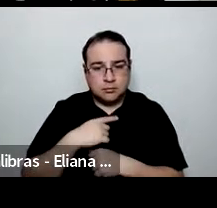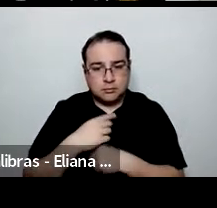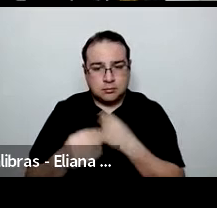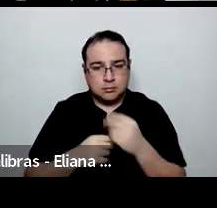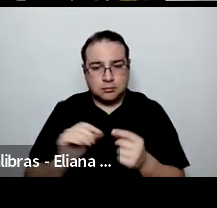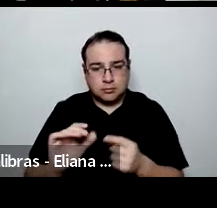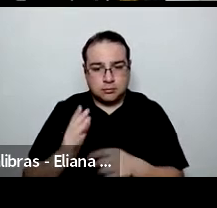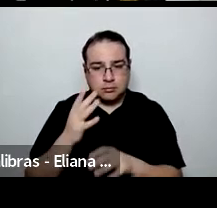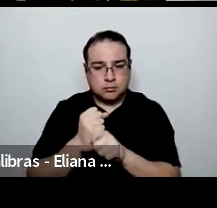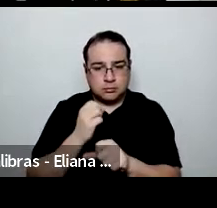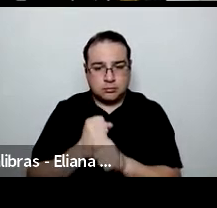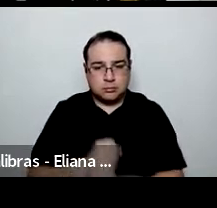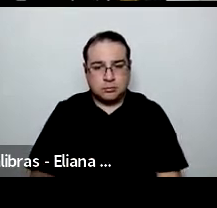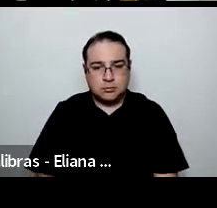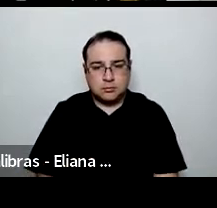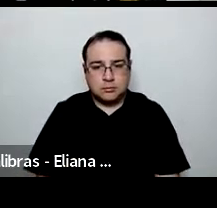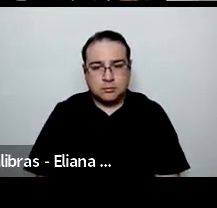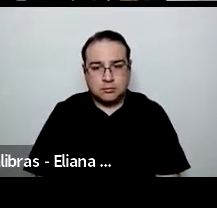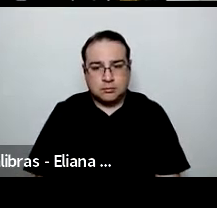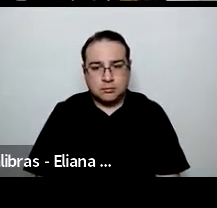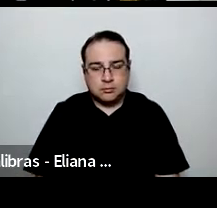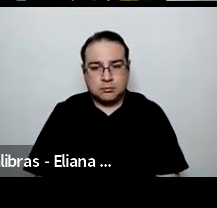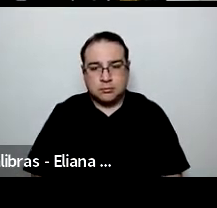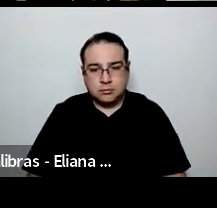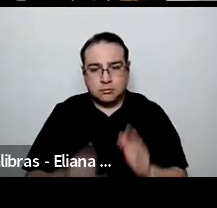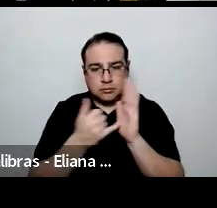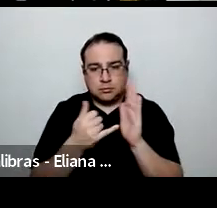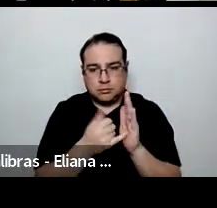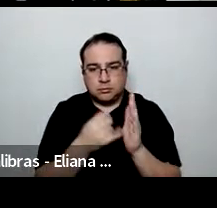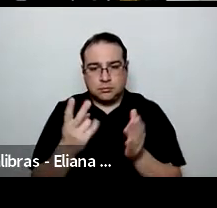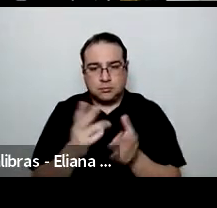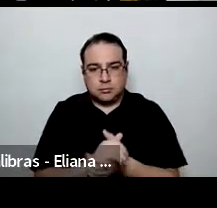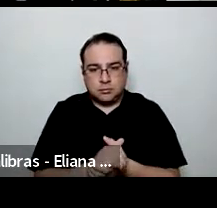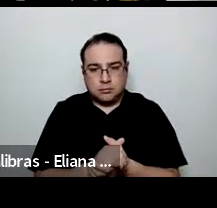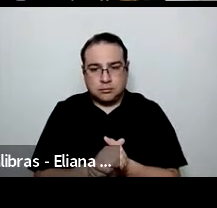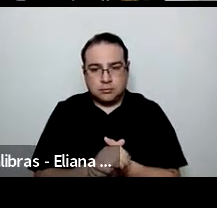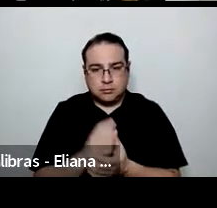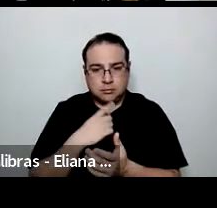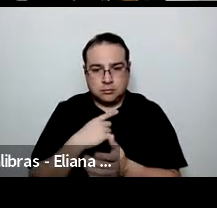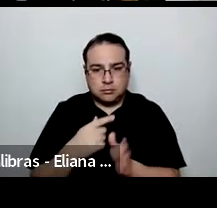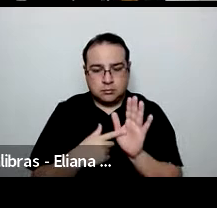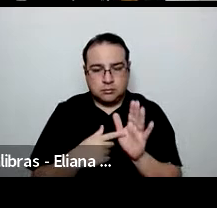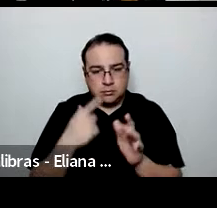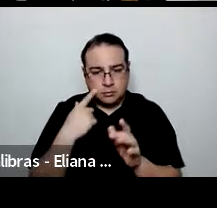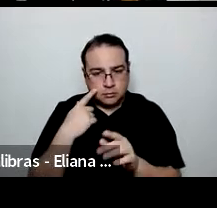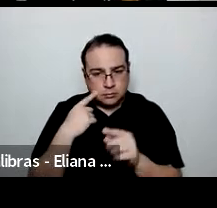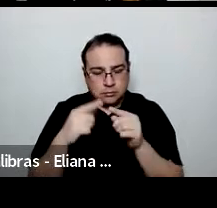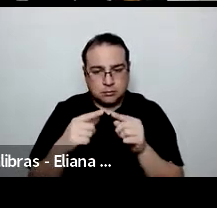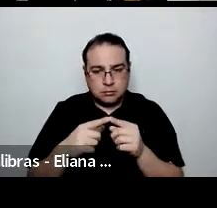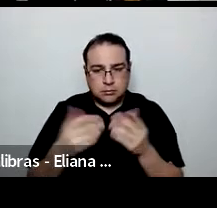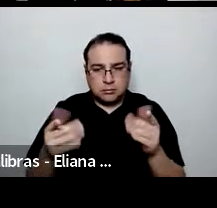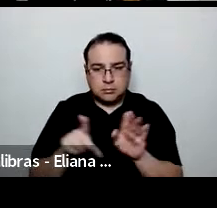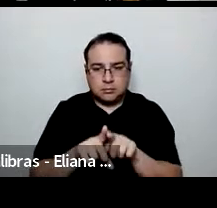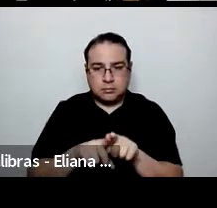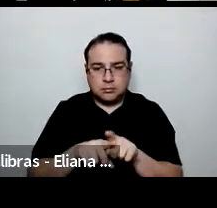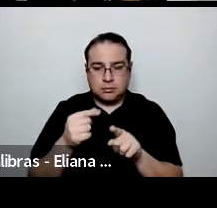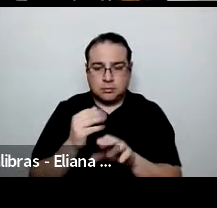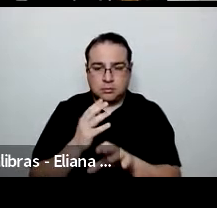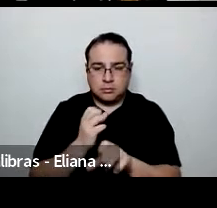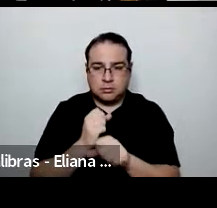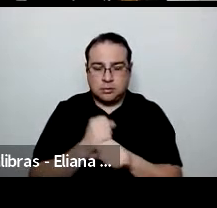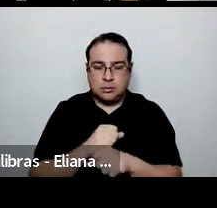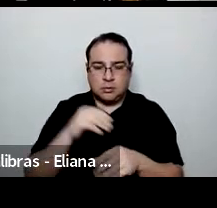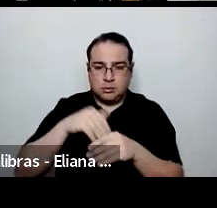das contas o Windows irregularidade dois doações recebidas e gastos